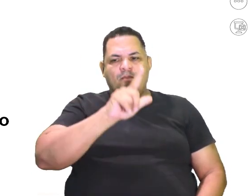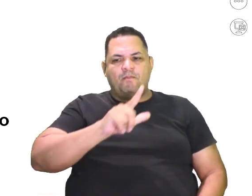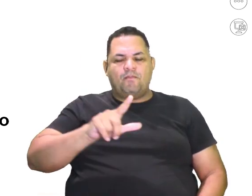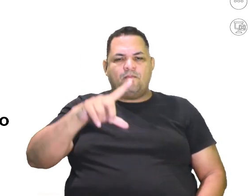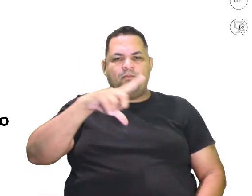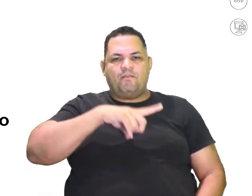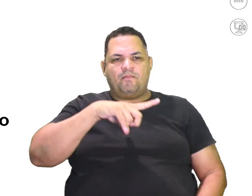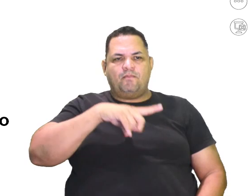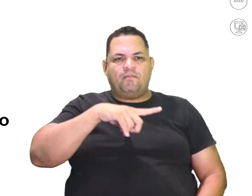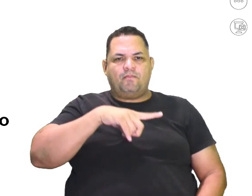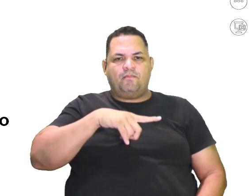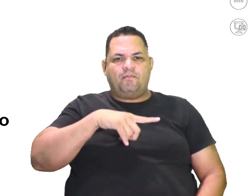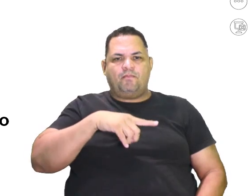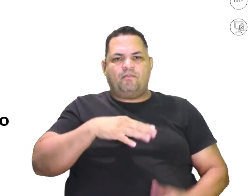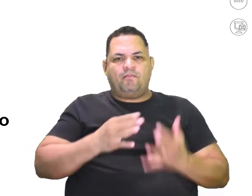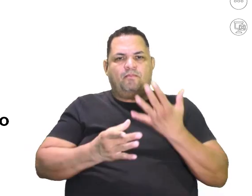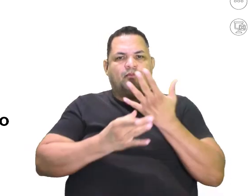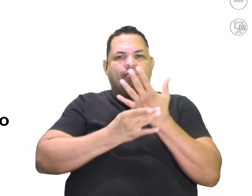nós temos o